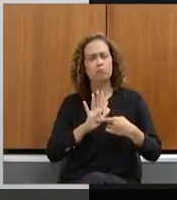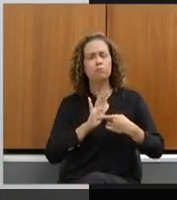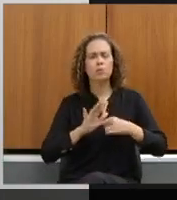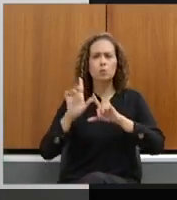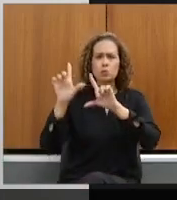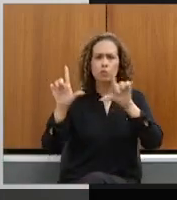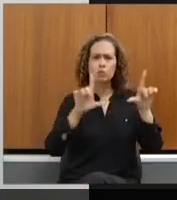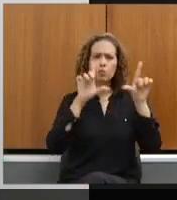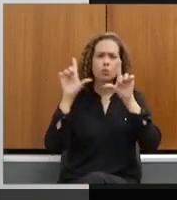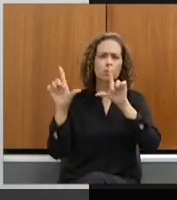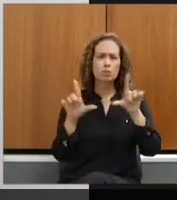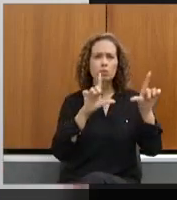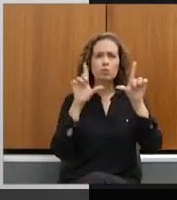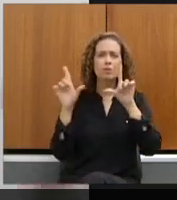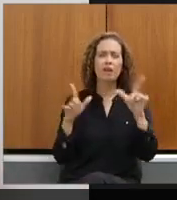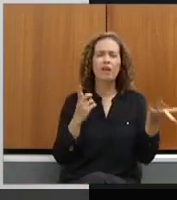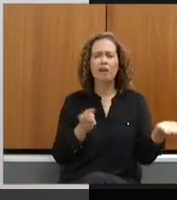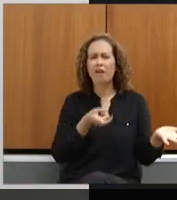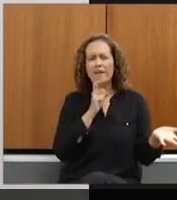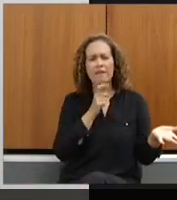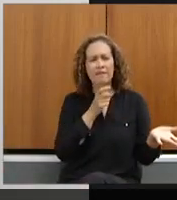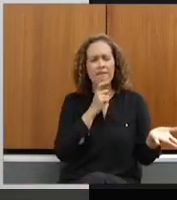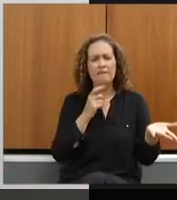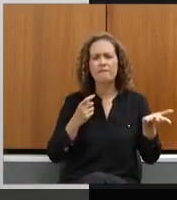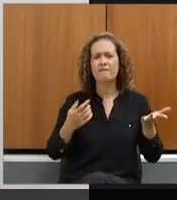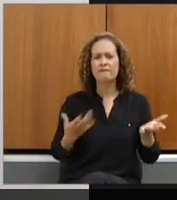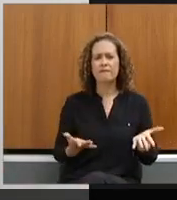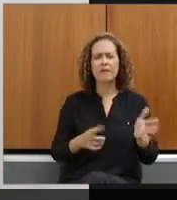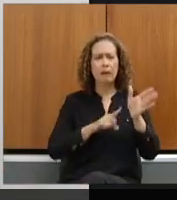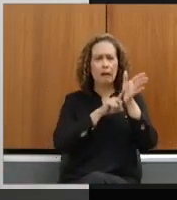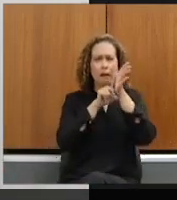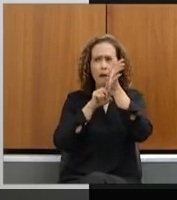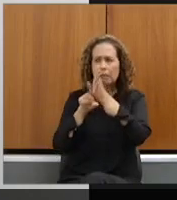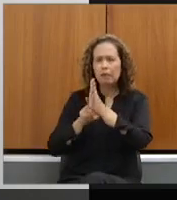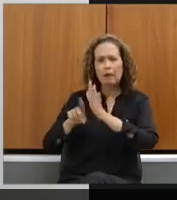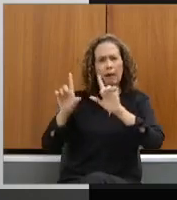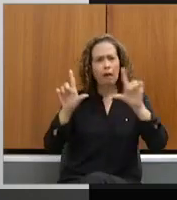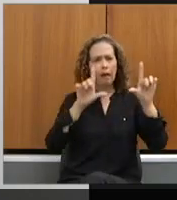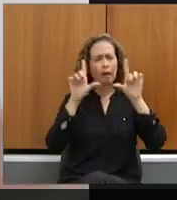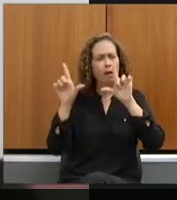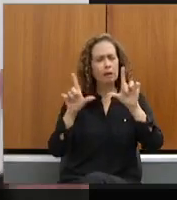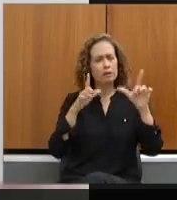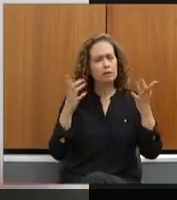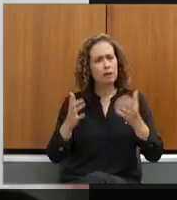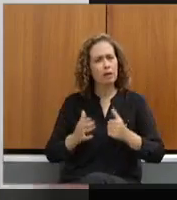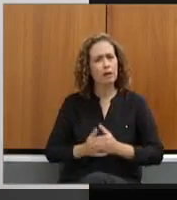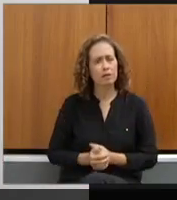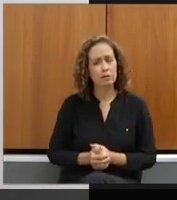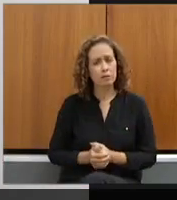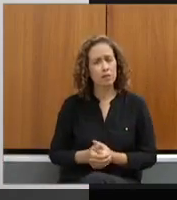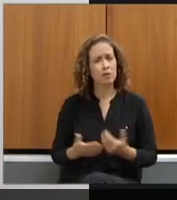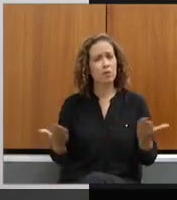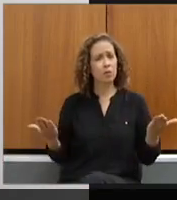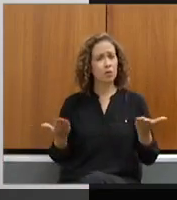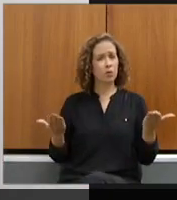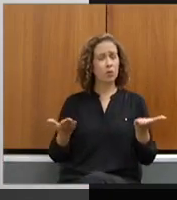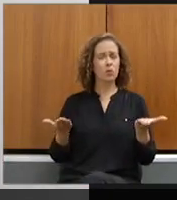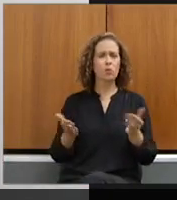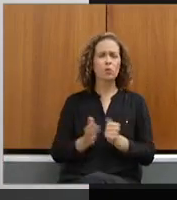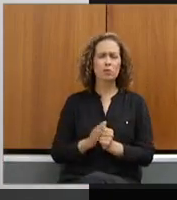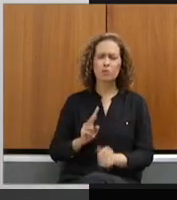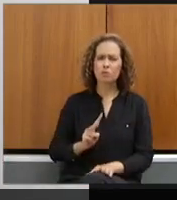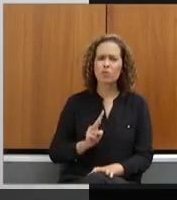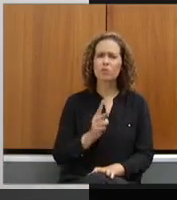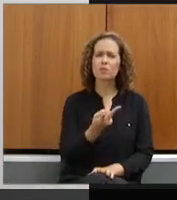PowerPoint e fica muito fria A análise do quadro plantou hoje situação de 14 são